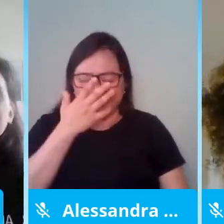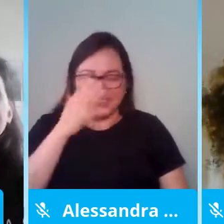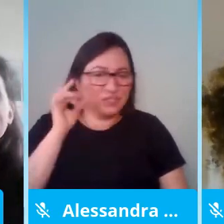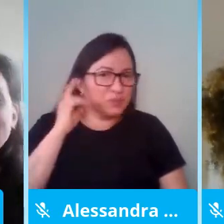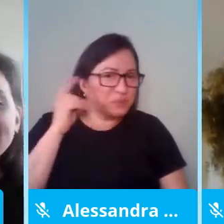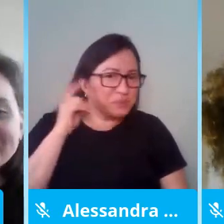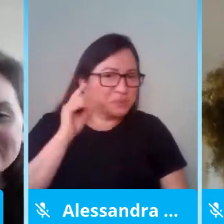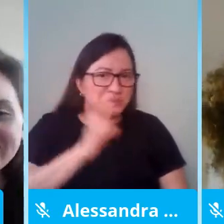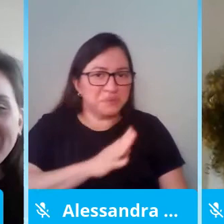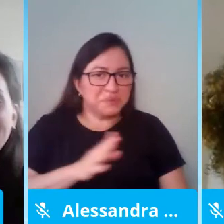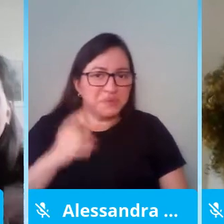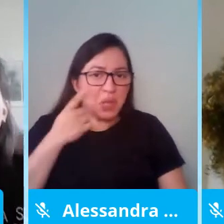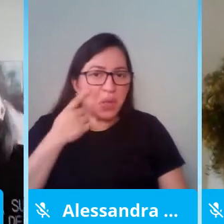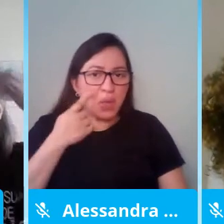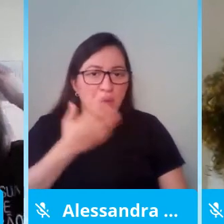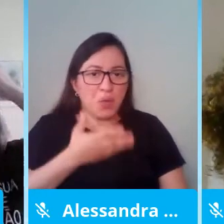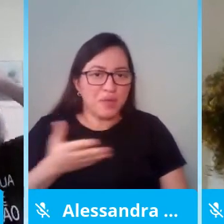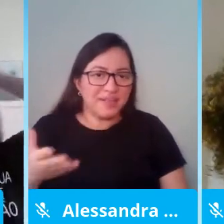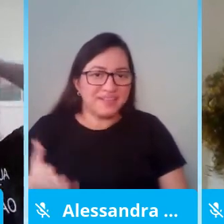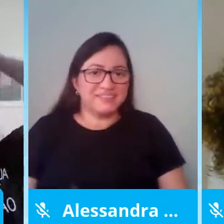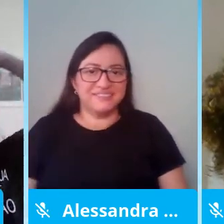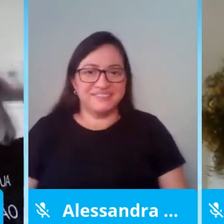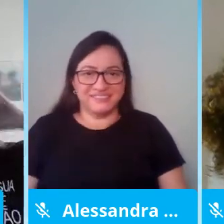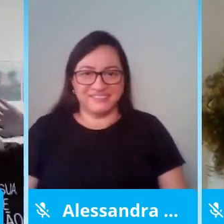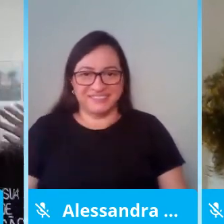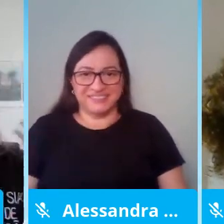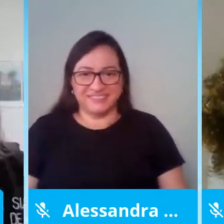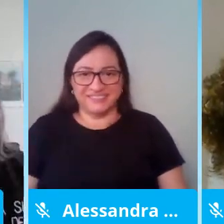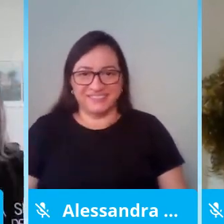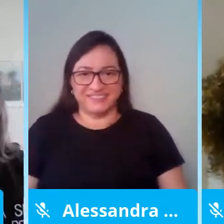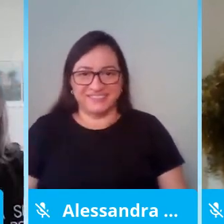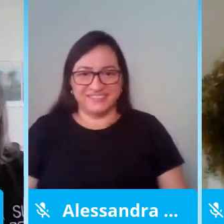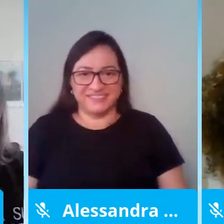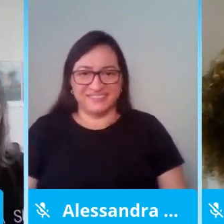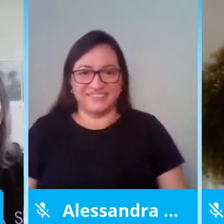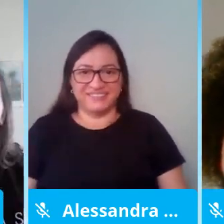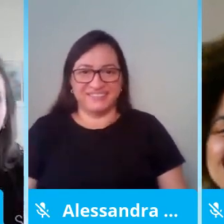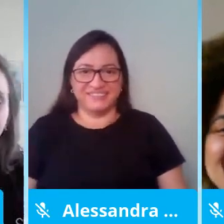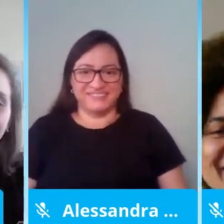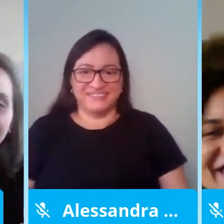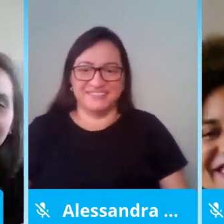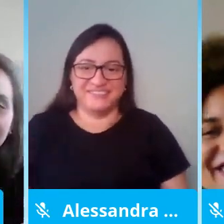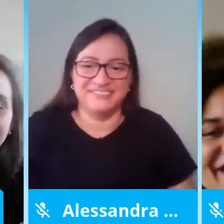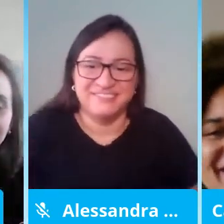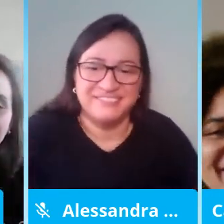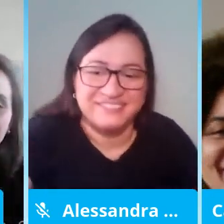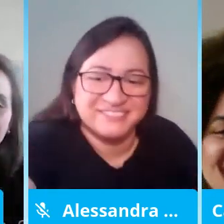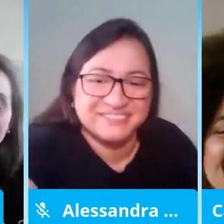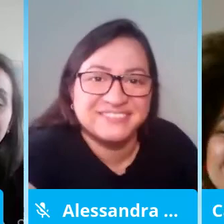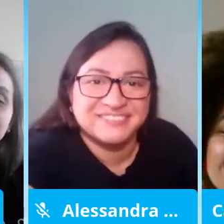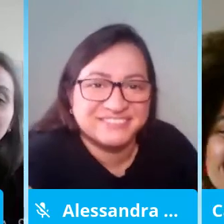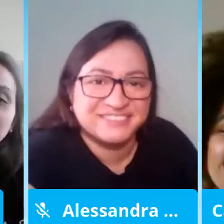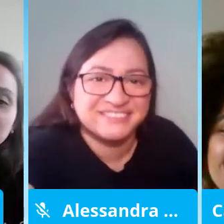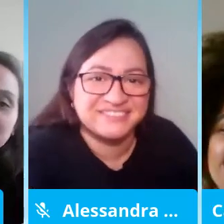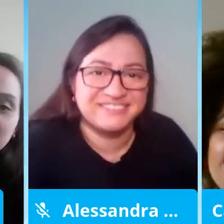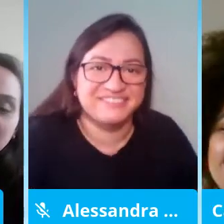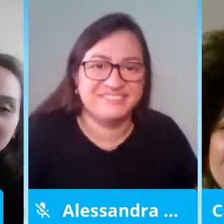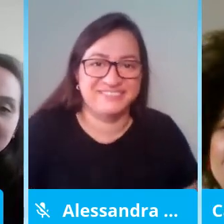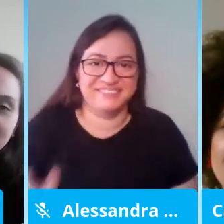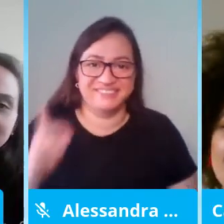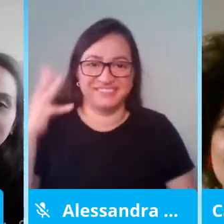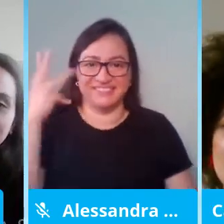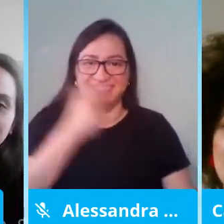retorno. Mas a gente combinou, então, de poder dar um tchau todo mundo junto, desejar aí, né, que todo mundo